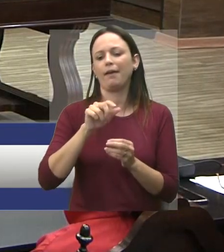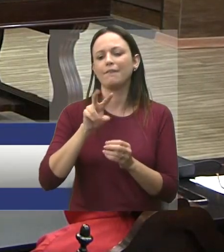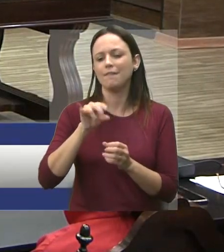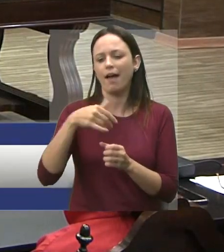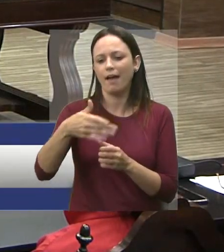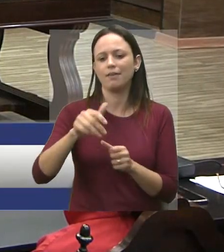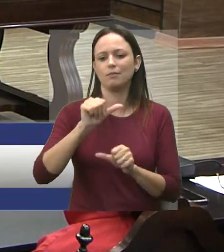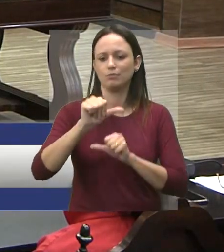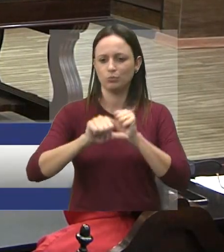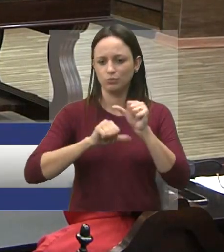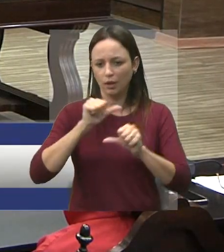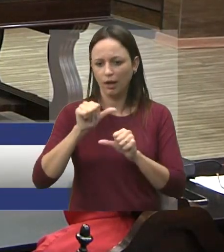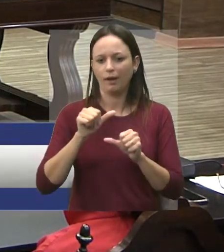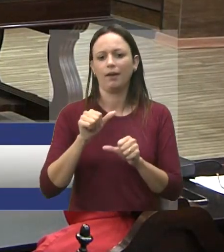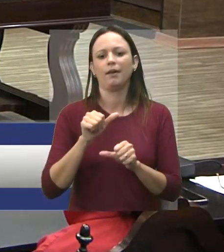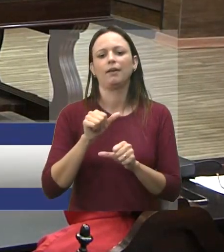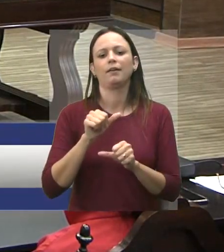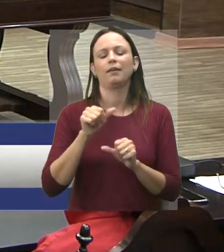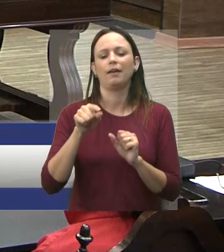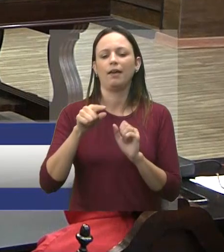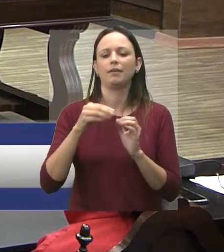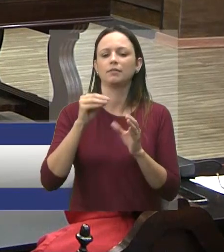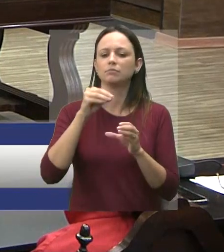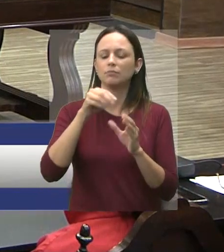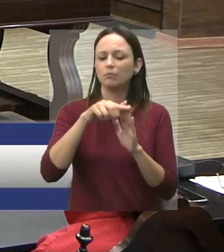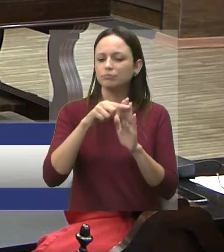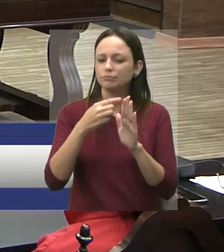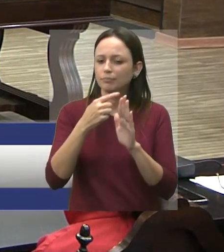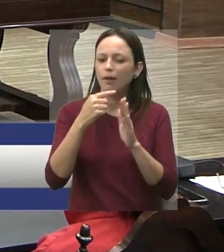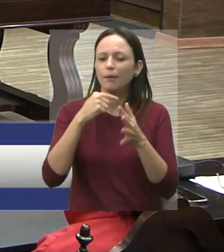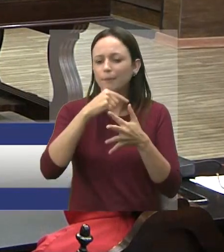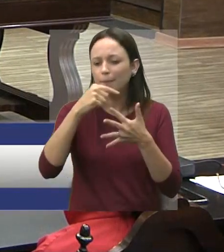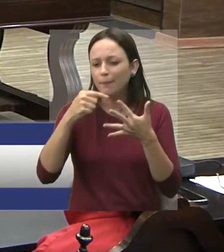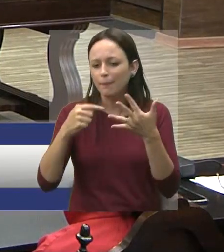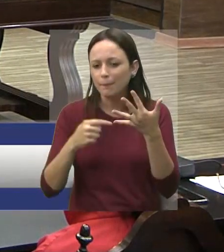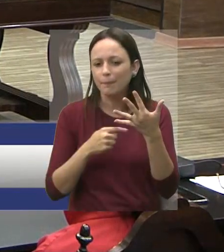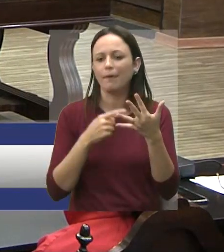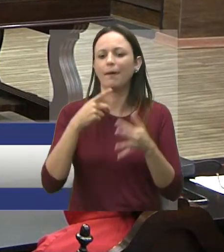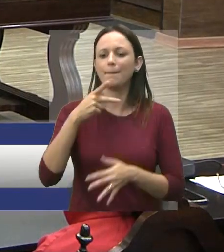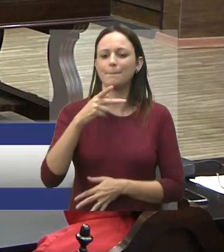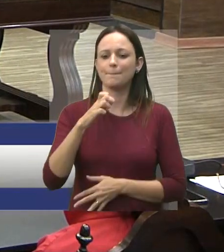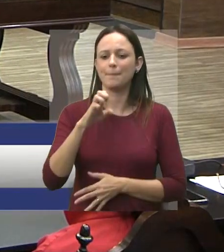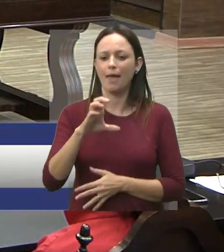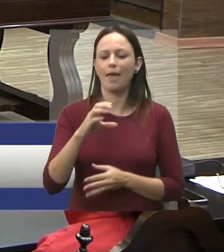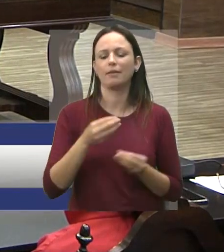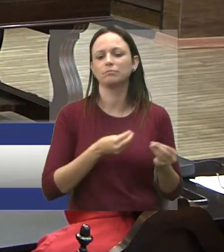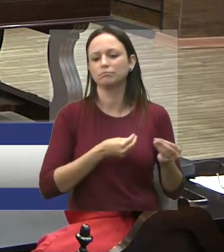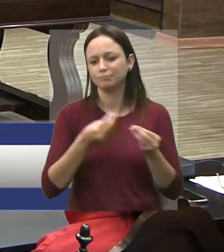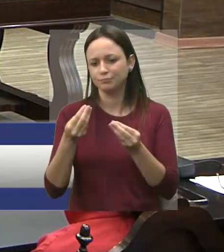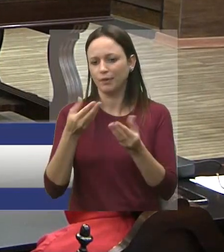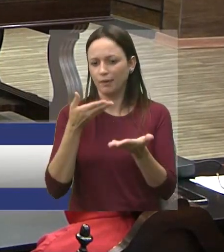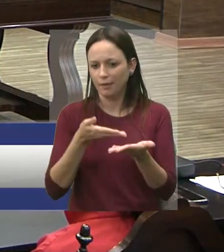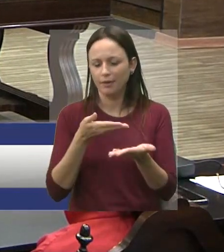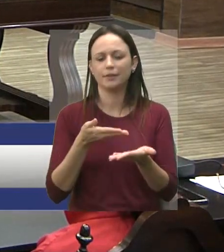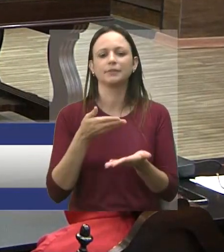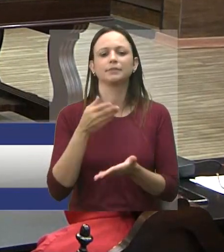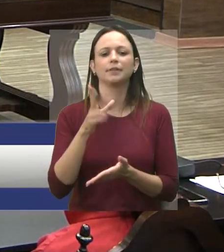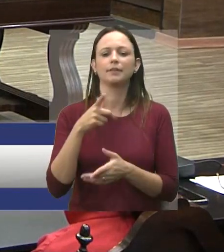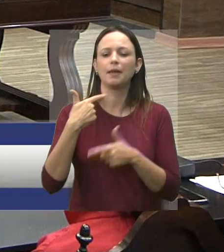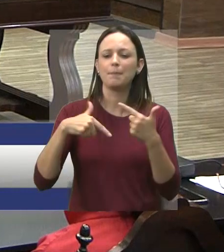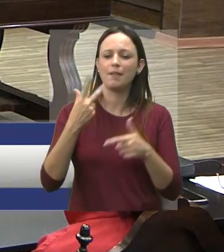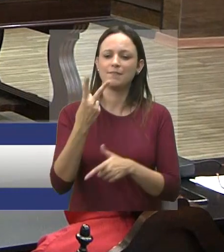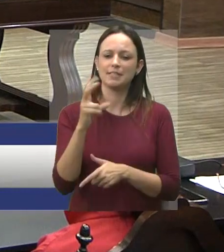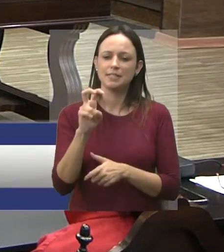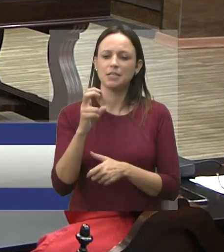é o que está sendo oferecido pela PEC para quem já está aí no mercado de trabalho há 25 anos,